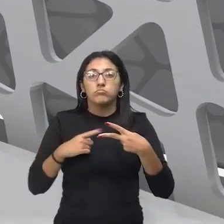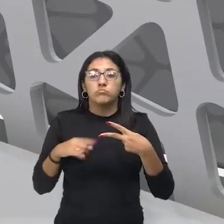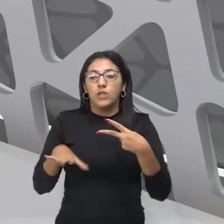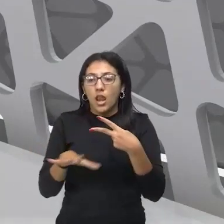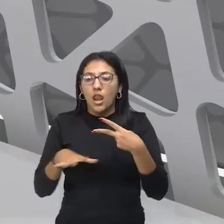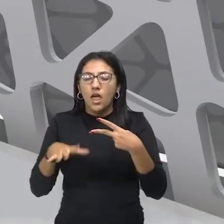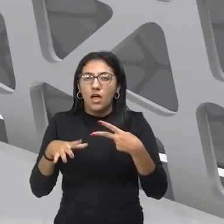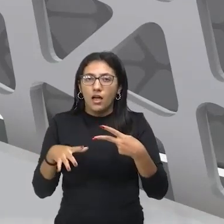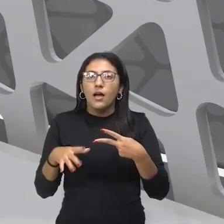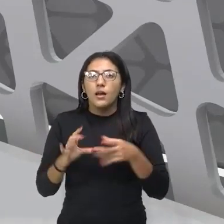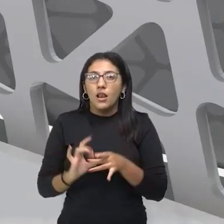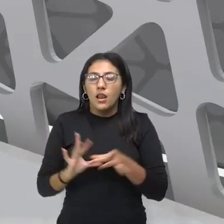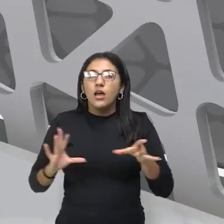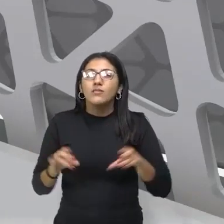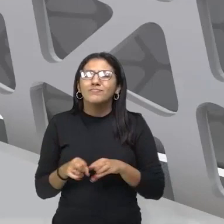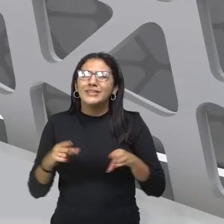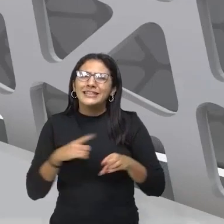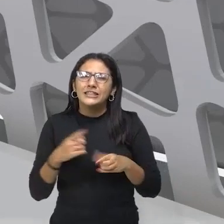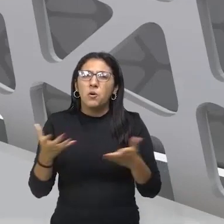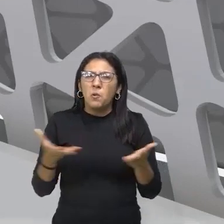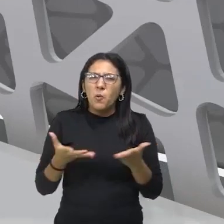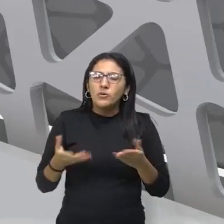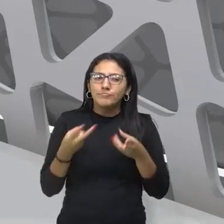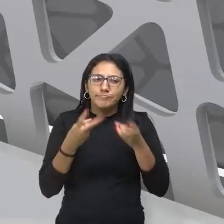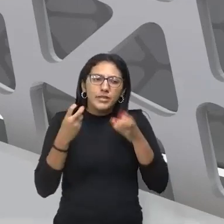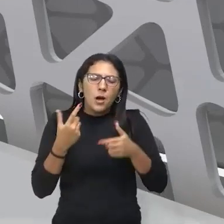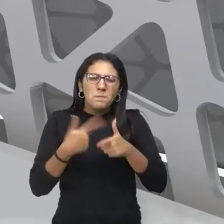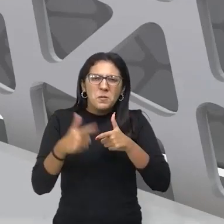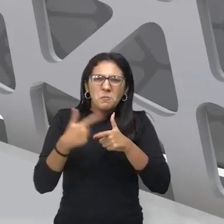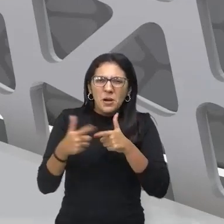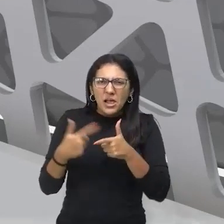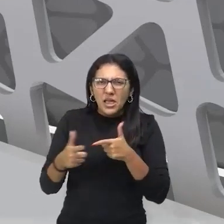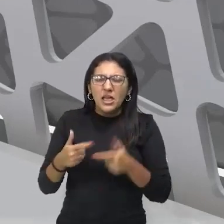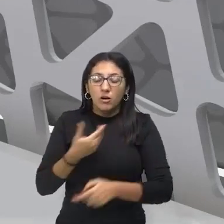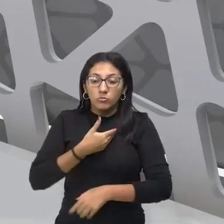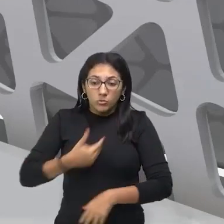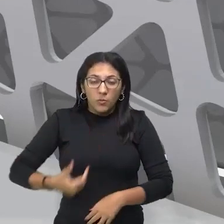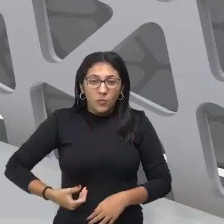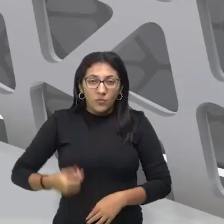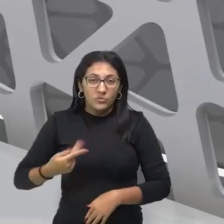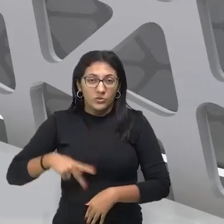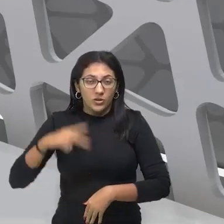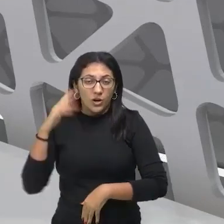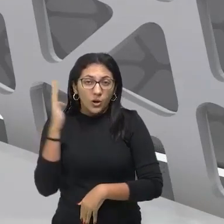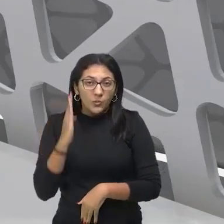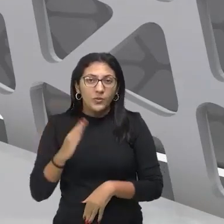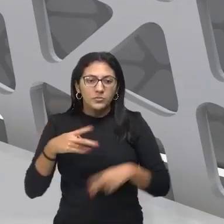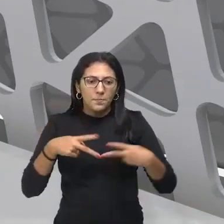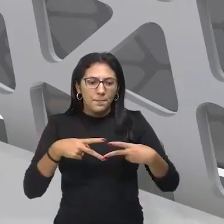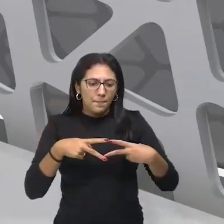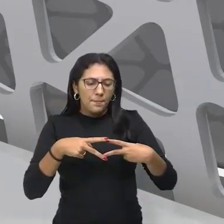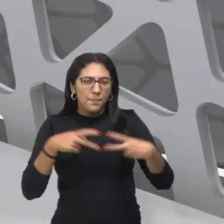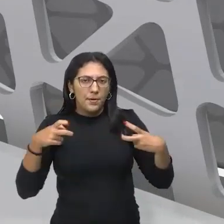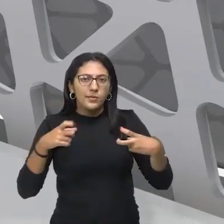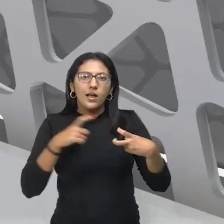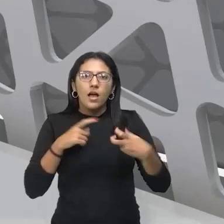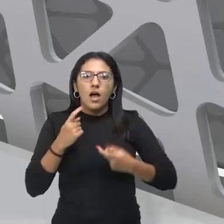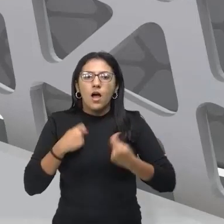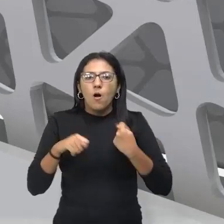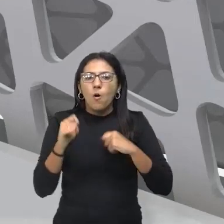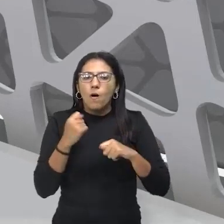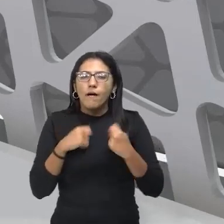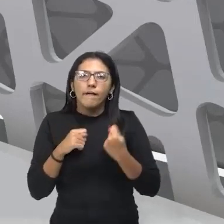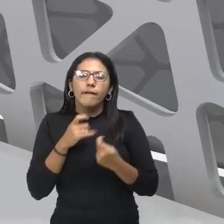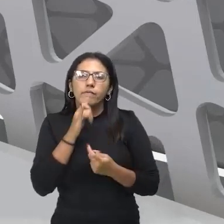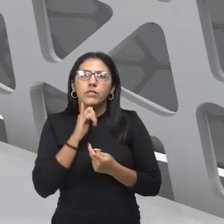toda a confusão que se faz em torno da Petrobras, por exemplo, o governo brasileiro A Petrobras hoje é uma empresa de economia